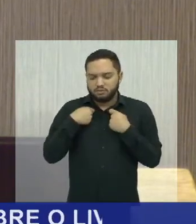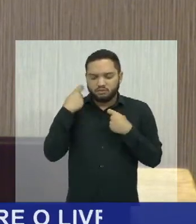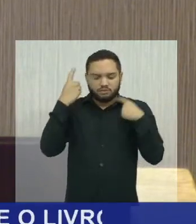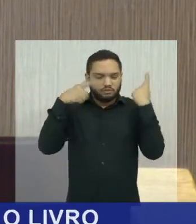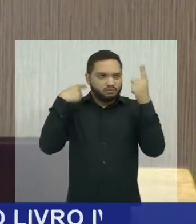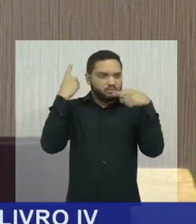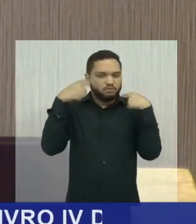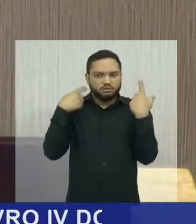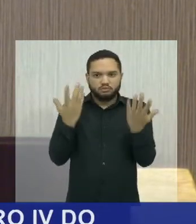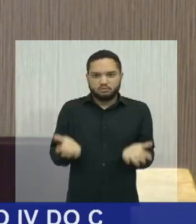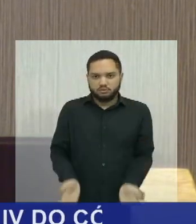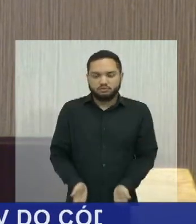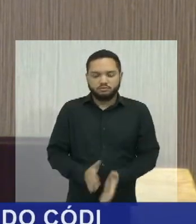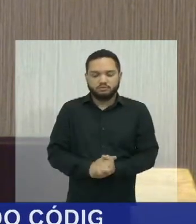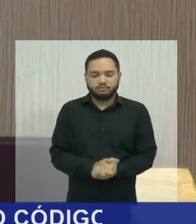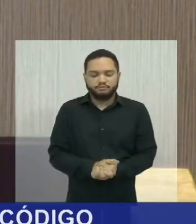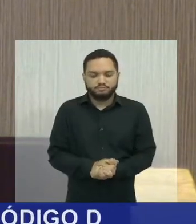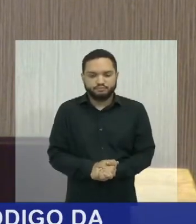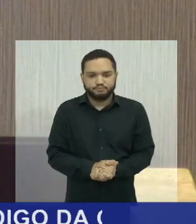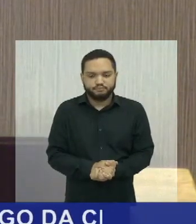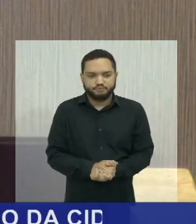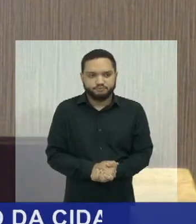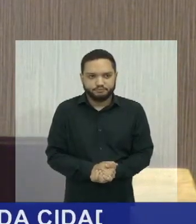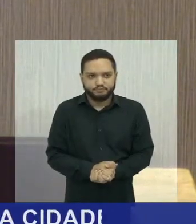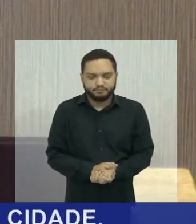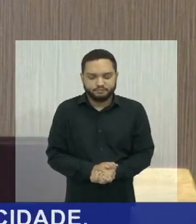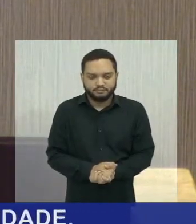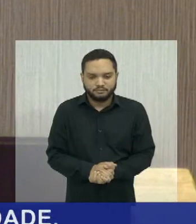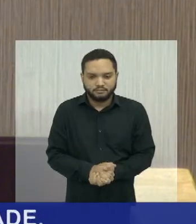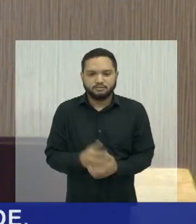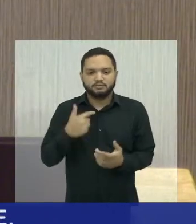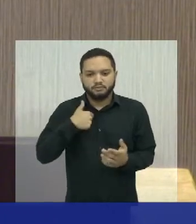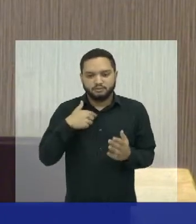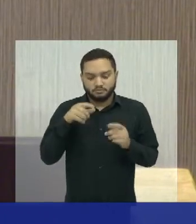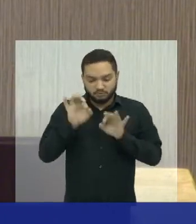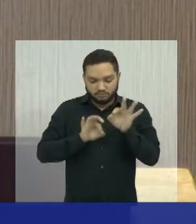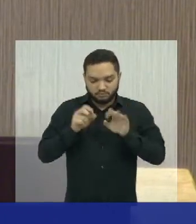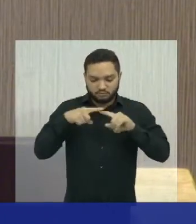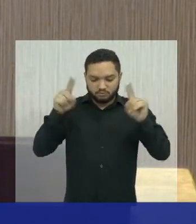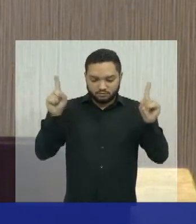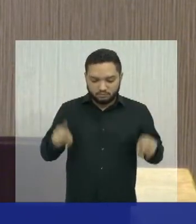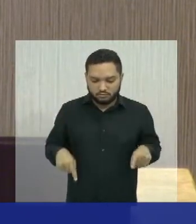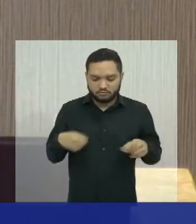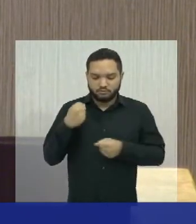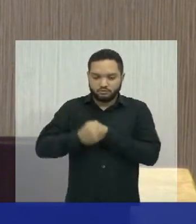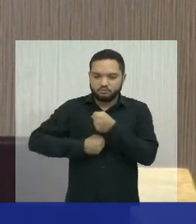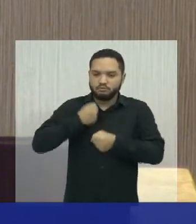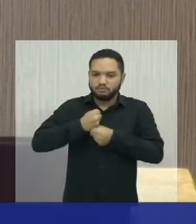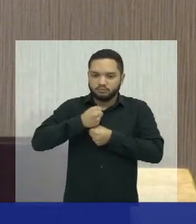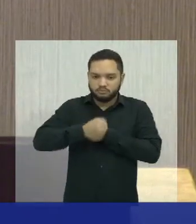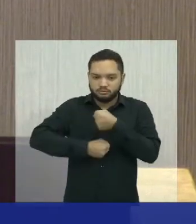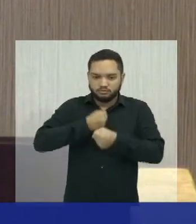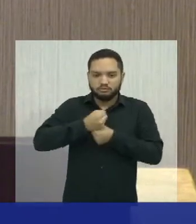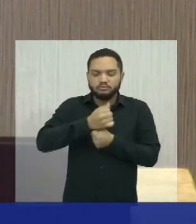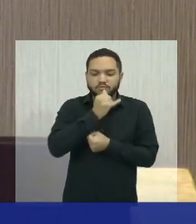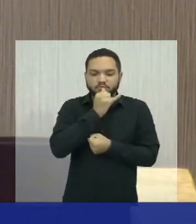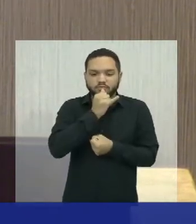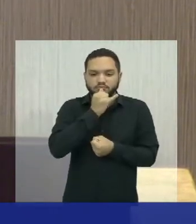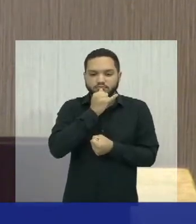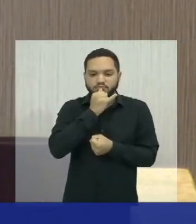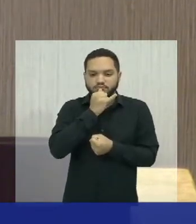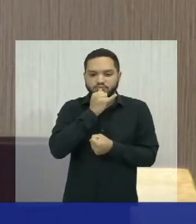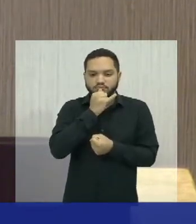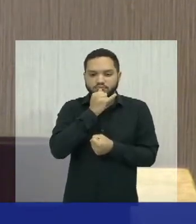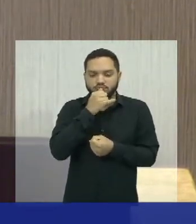cabelos. Bom, fazemos um planejamento anual. Por exemplo, para 2020, a